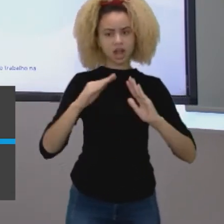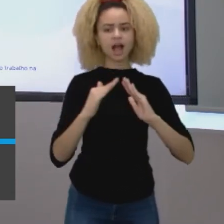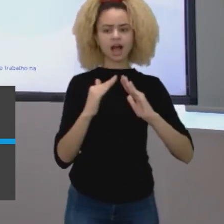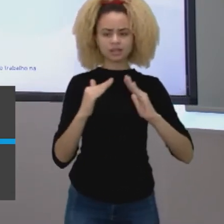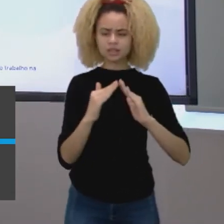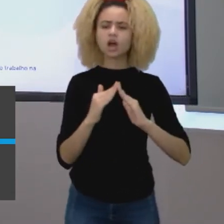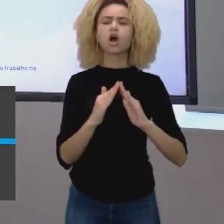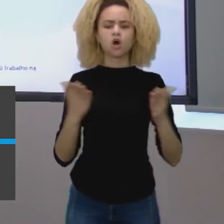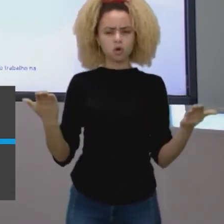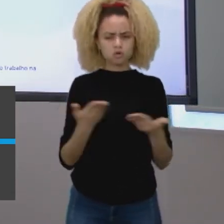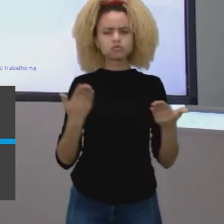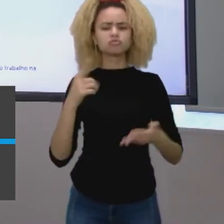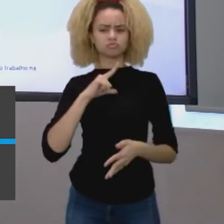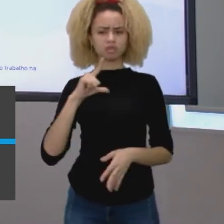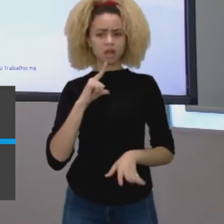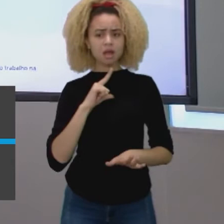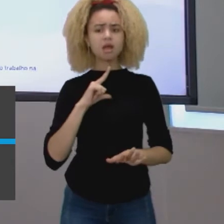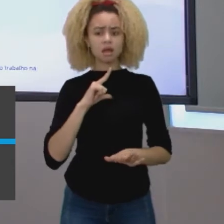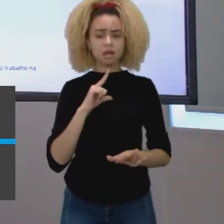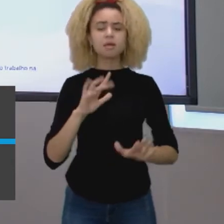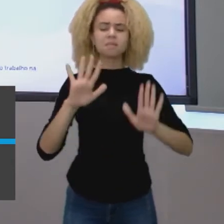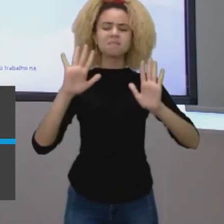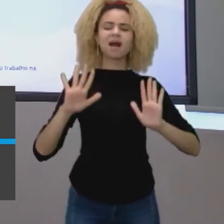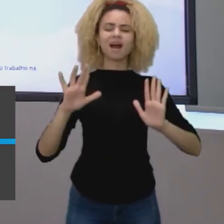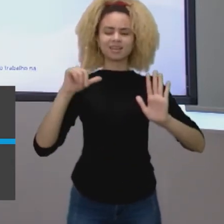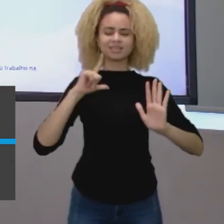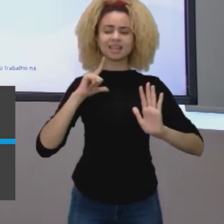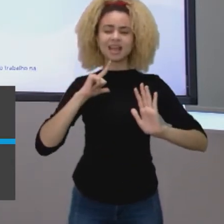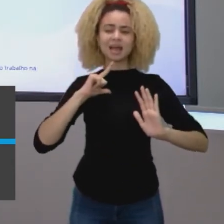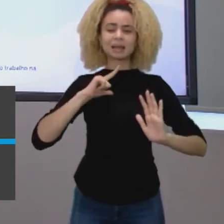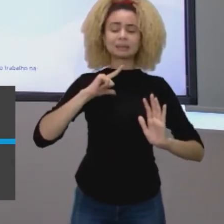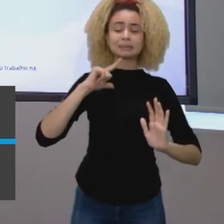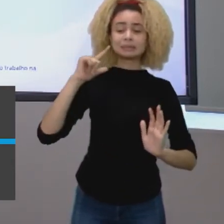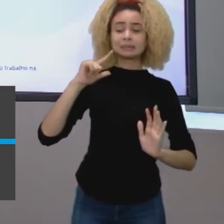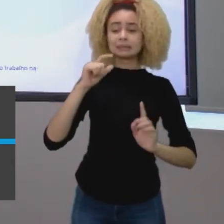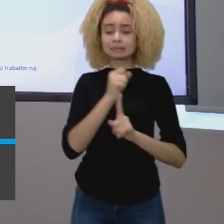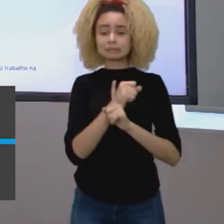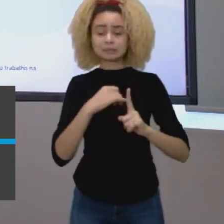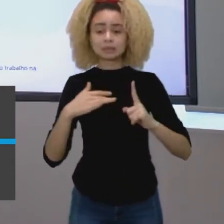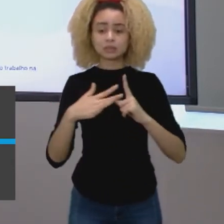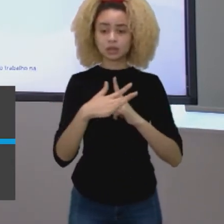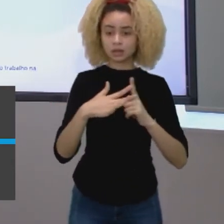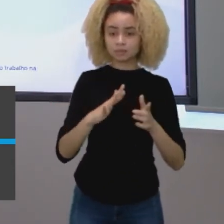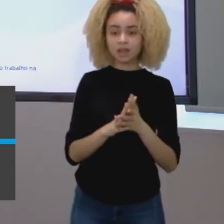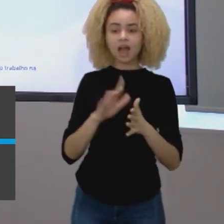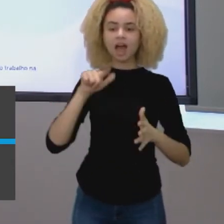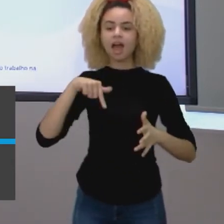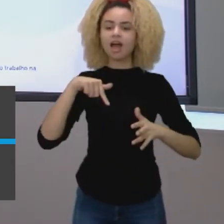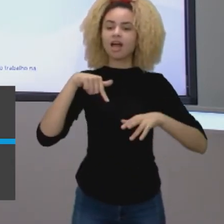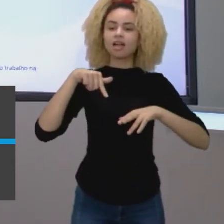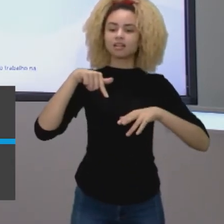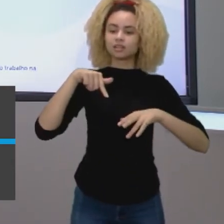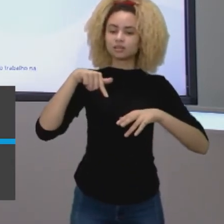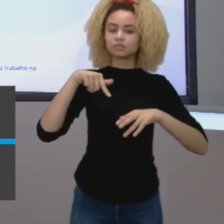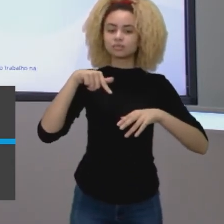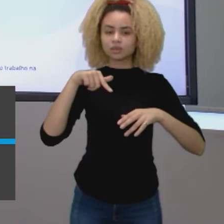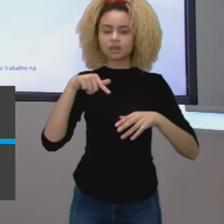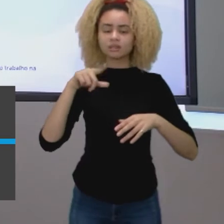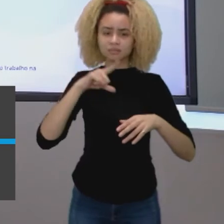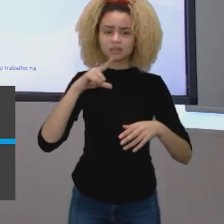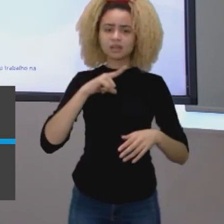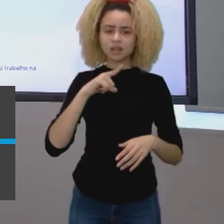nos dias atuais, né, mas a gente tem esse estigma social, que não é um dado natural, isso é tudo uma construção, de que